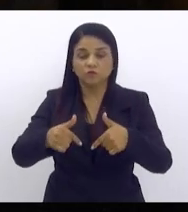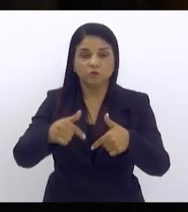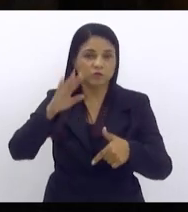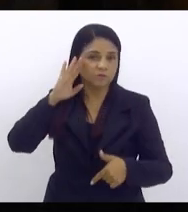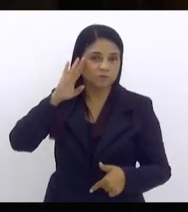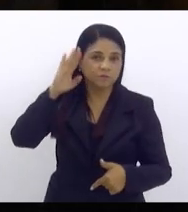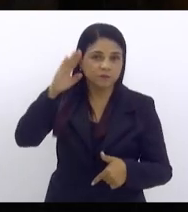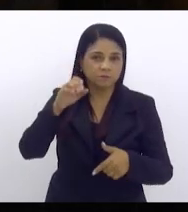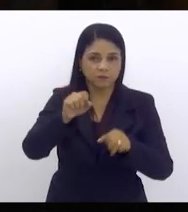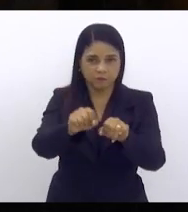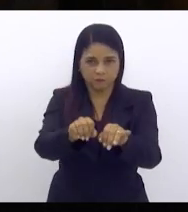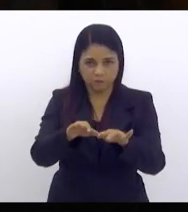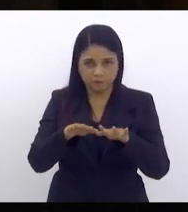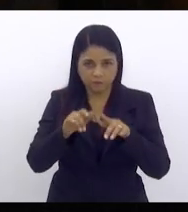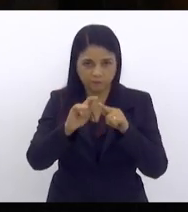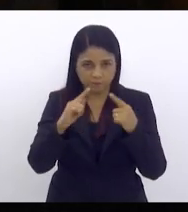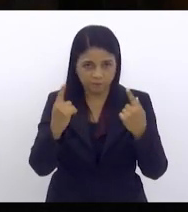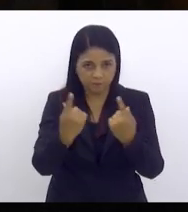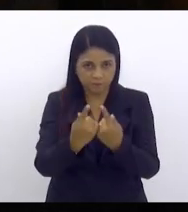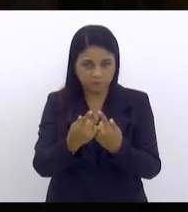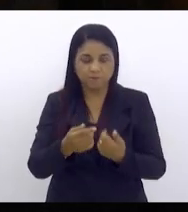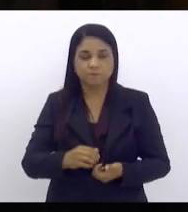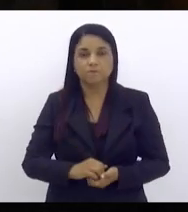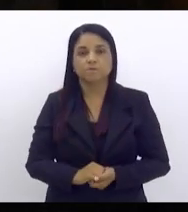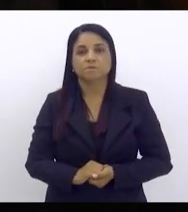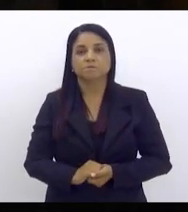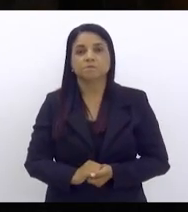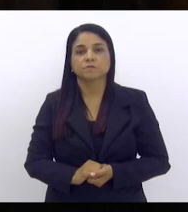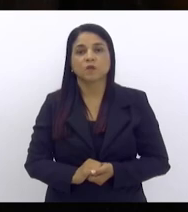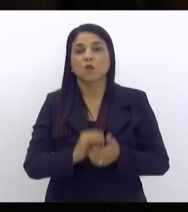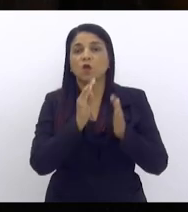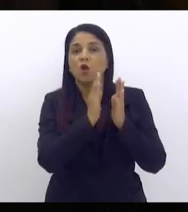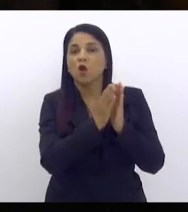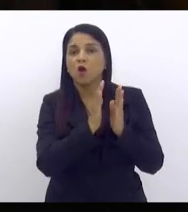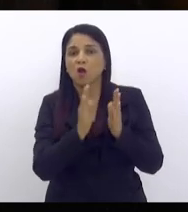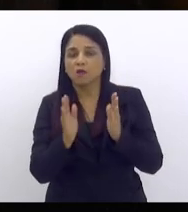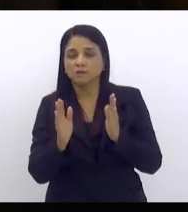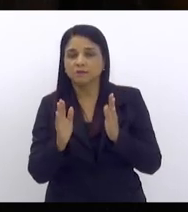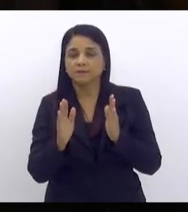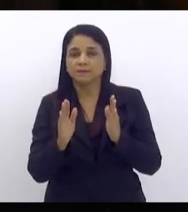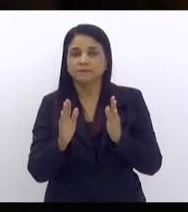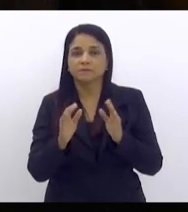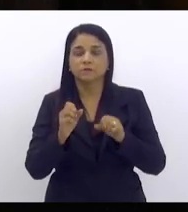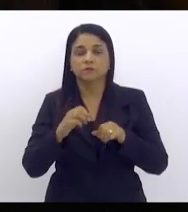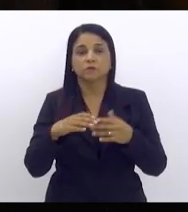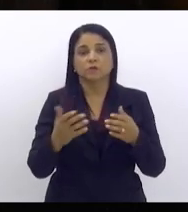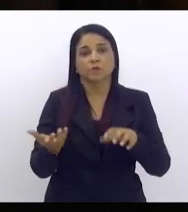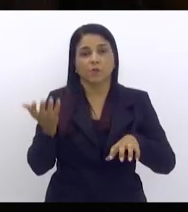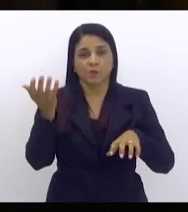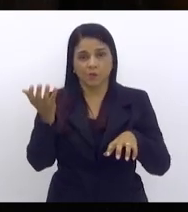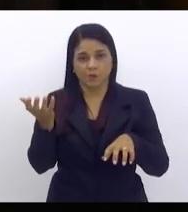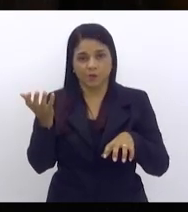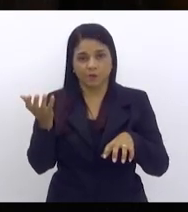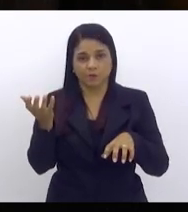do parlamento. E, por ordem, o Congresso Nacional